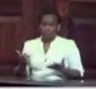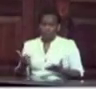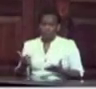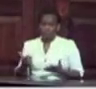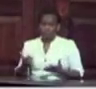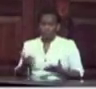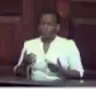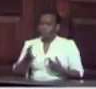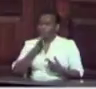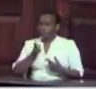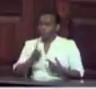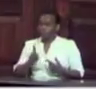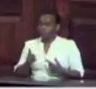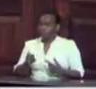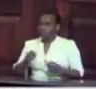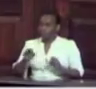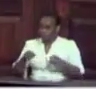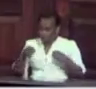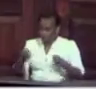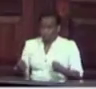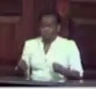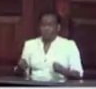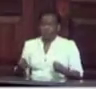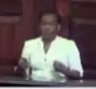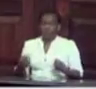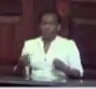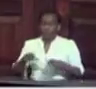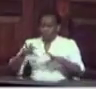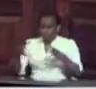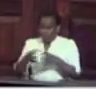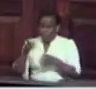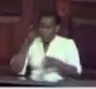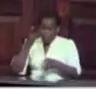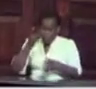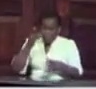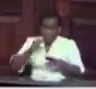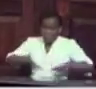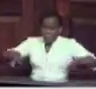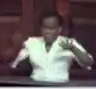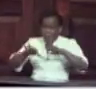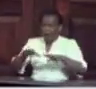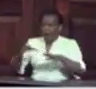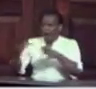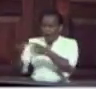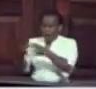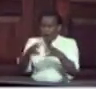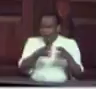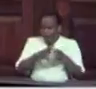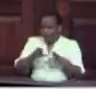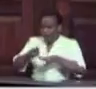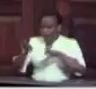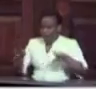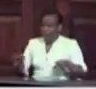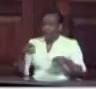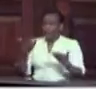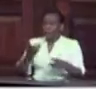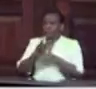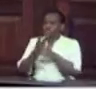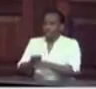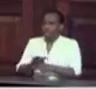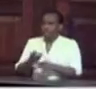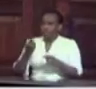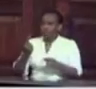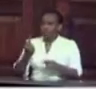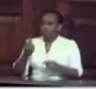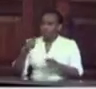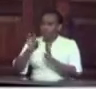mesmo desconhecer, o esforço de um conjunto de deputados e deputadas de diferentes bancadas no sentido de buscar um texto